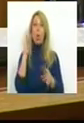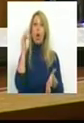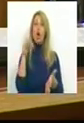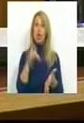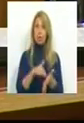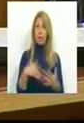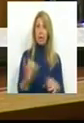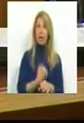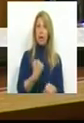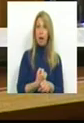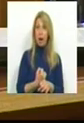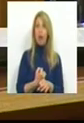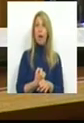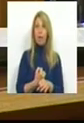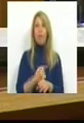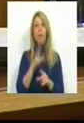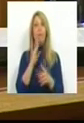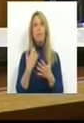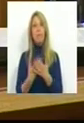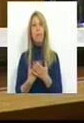os custos financeiros.